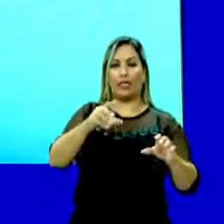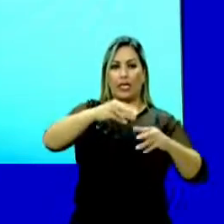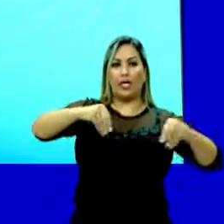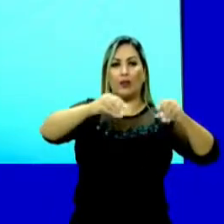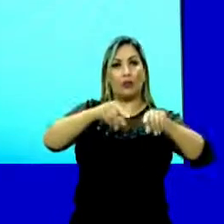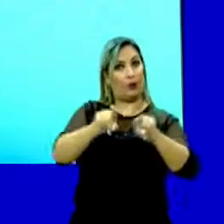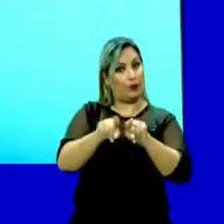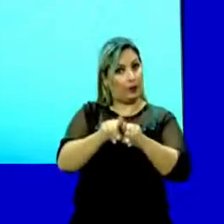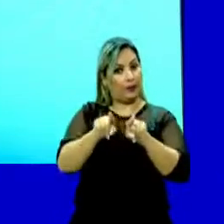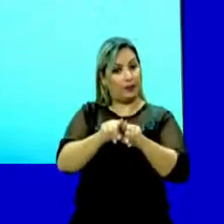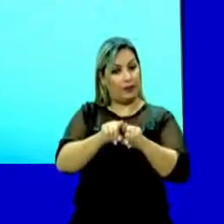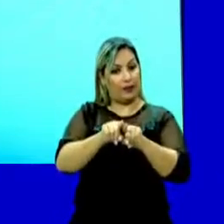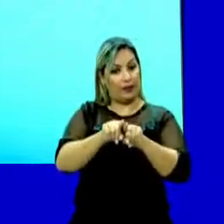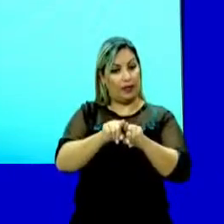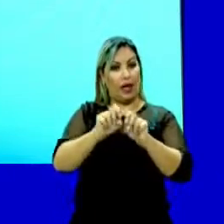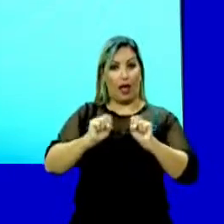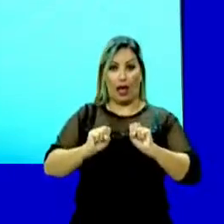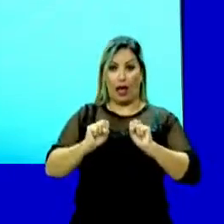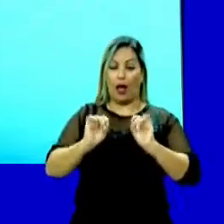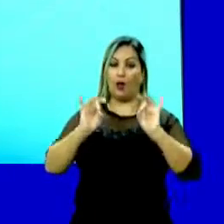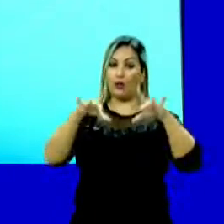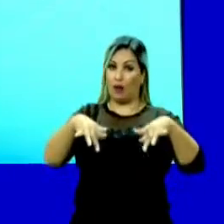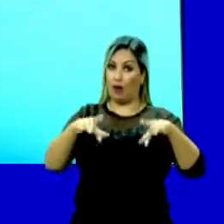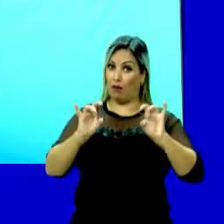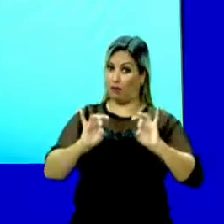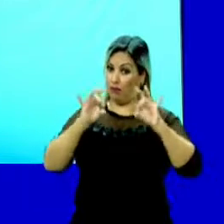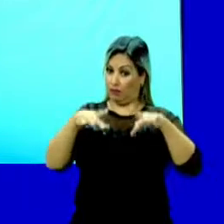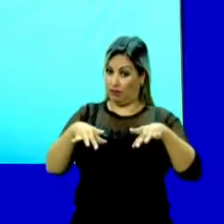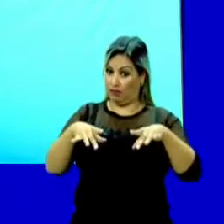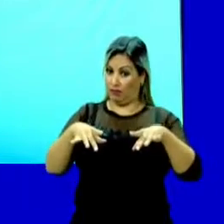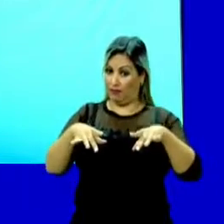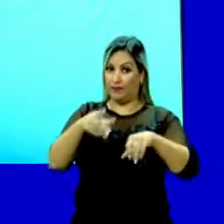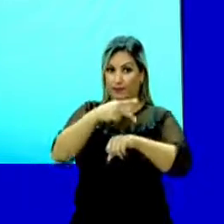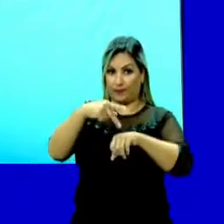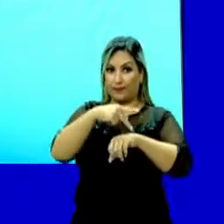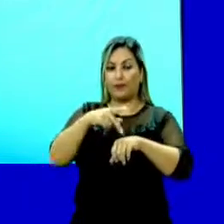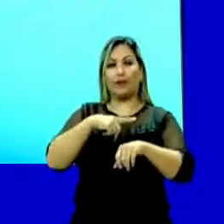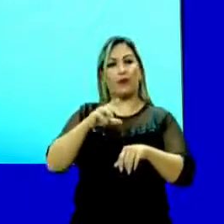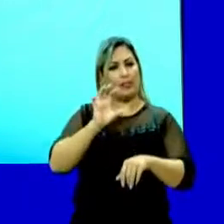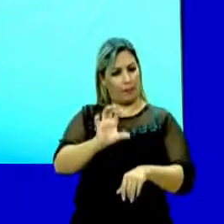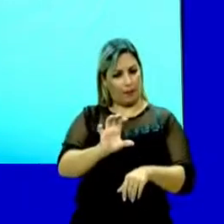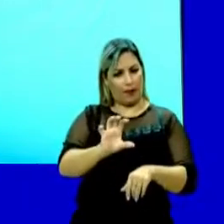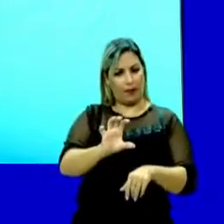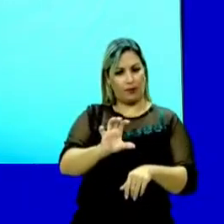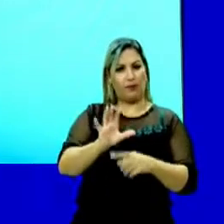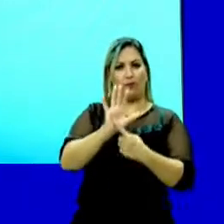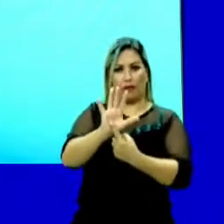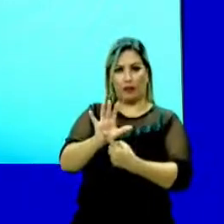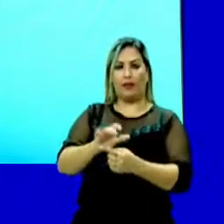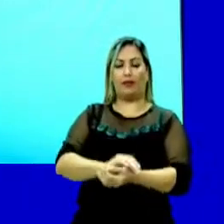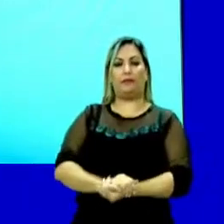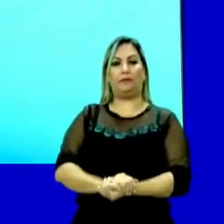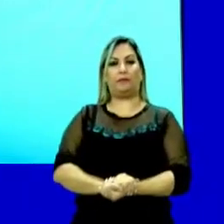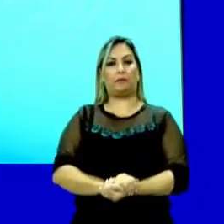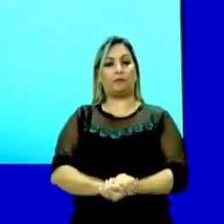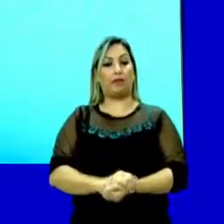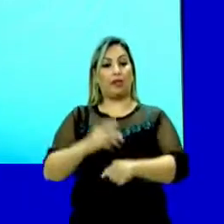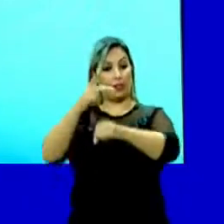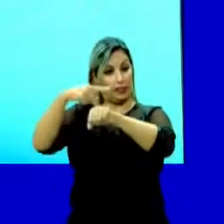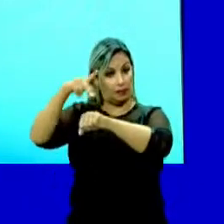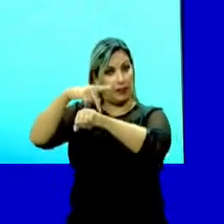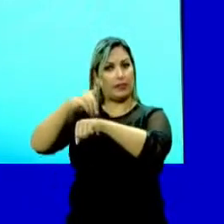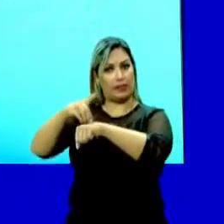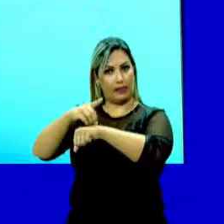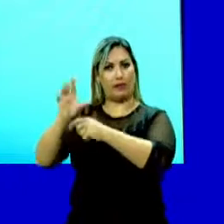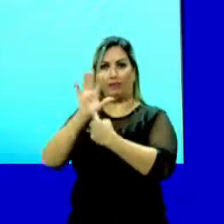território também da Austrália, né? Então, uma parte ali da Oceania sendo destacada. Esses países